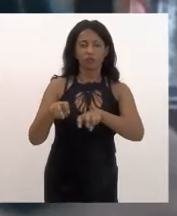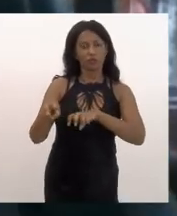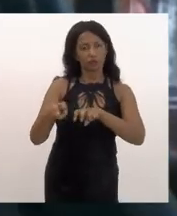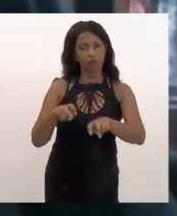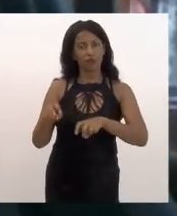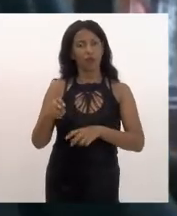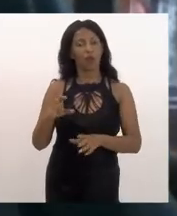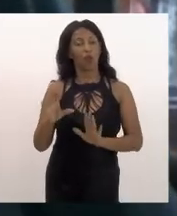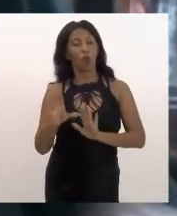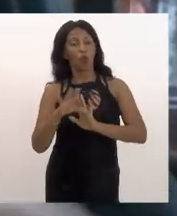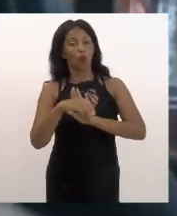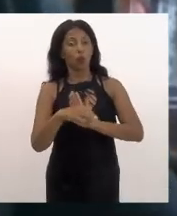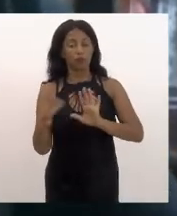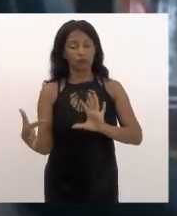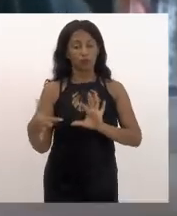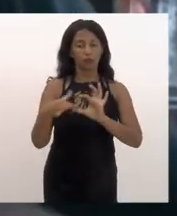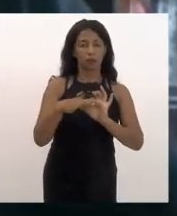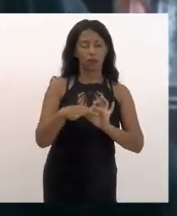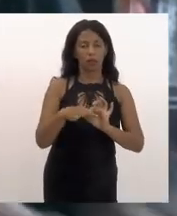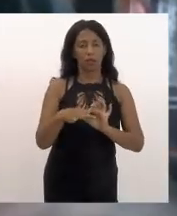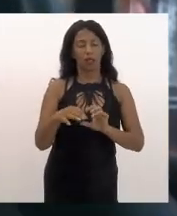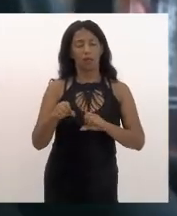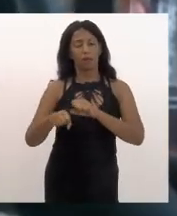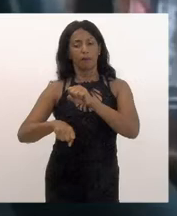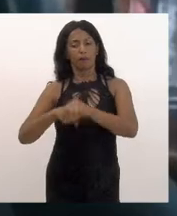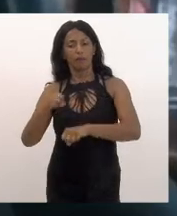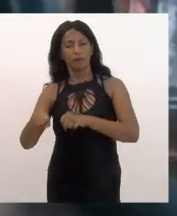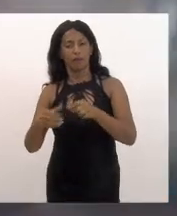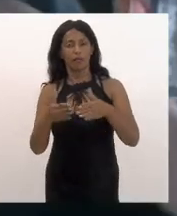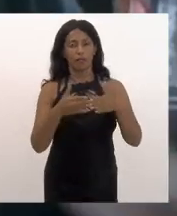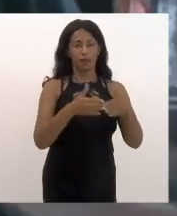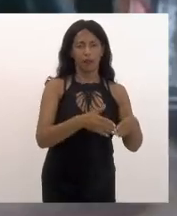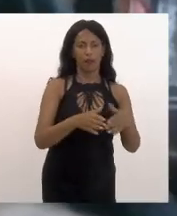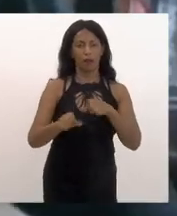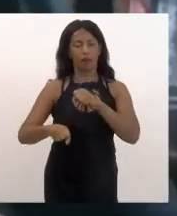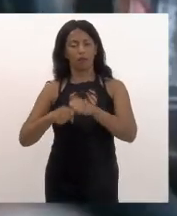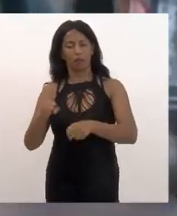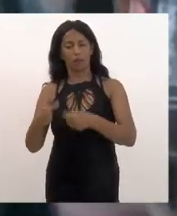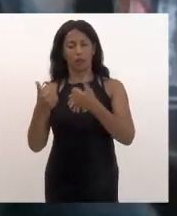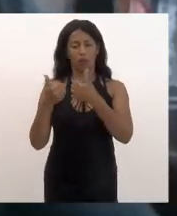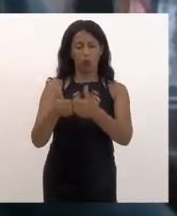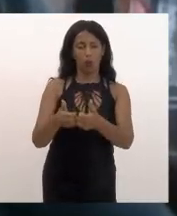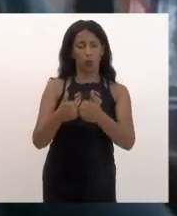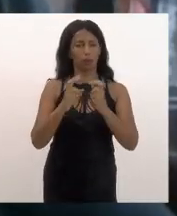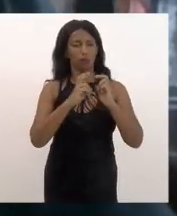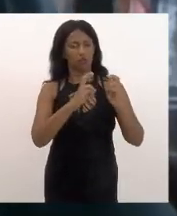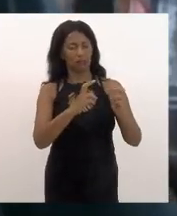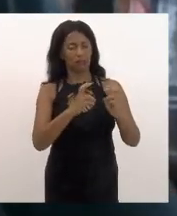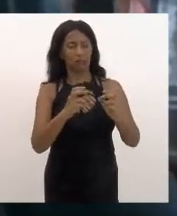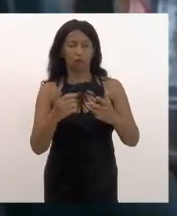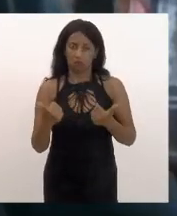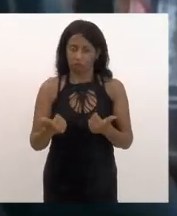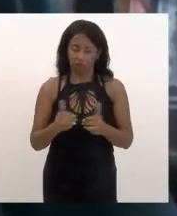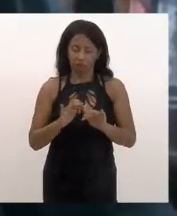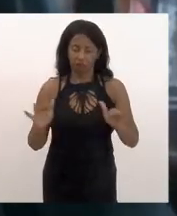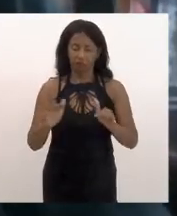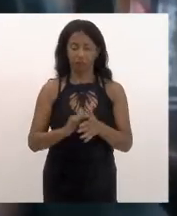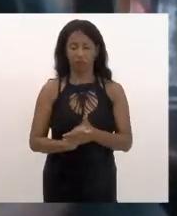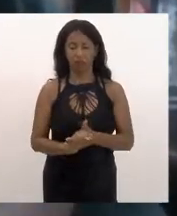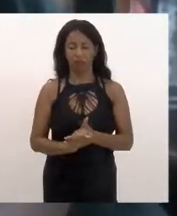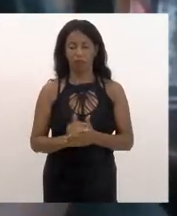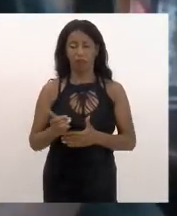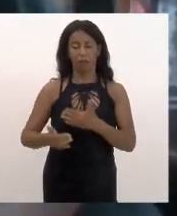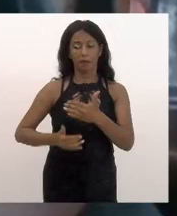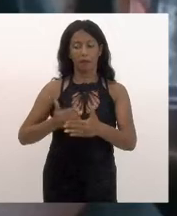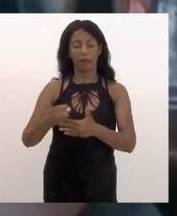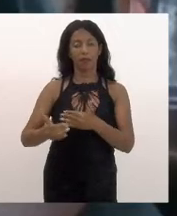conceito de integração, bicicleta, barcas, bicicleta, trem, metrô, ônibus. Muito bem. Passado um